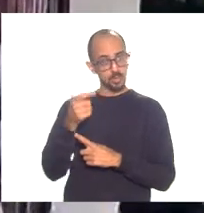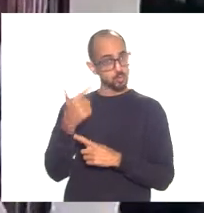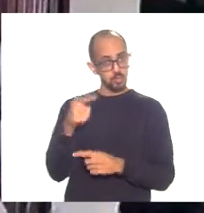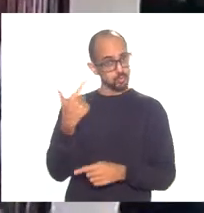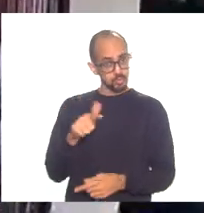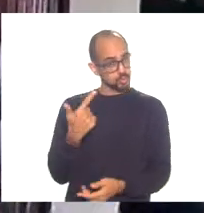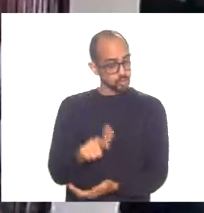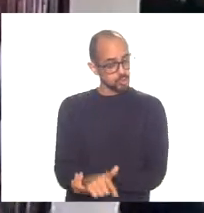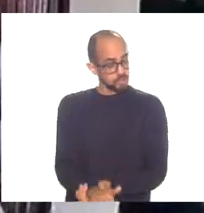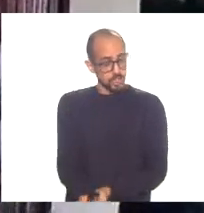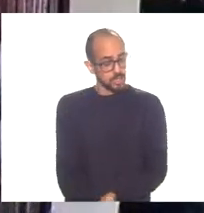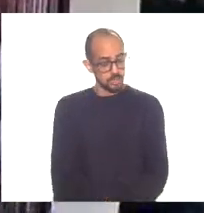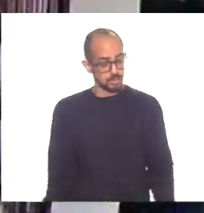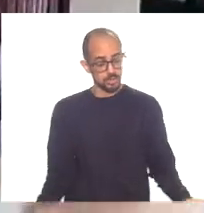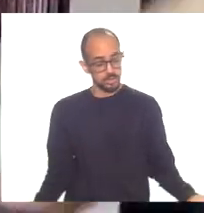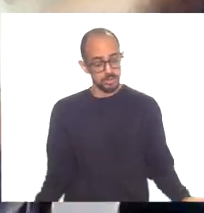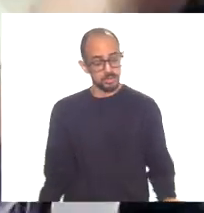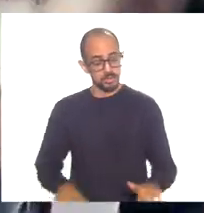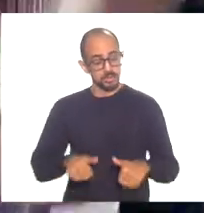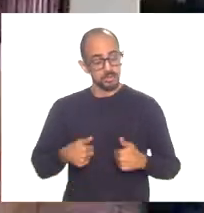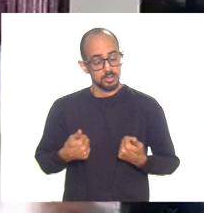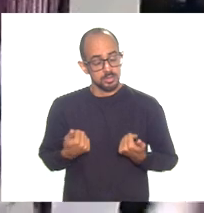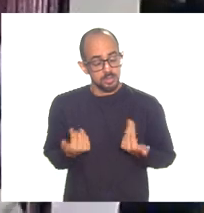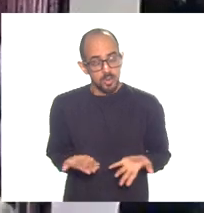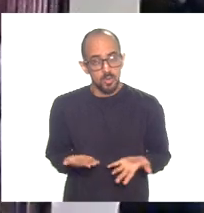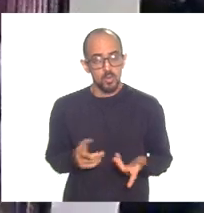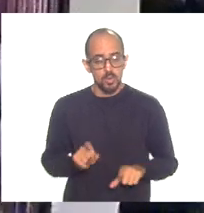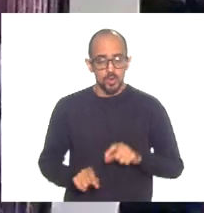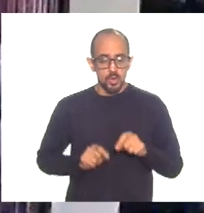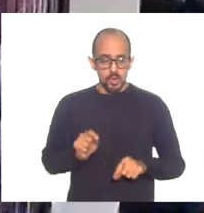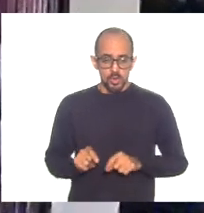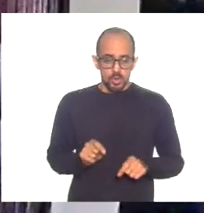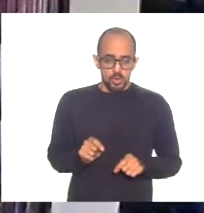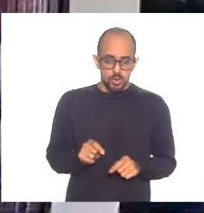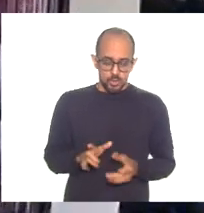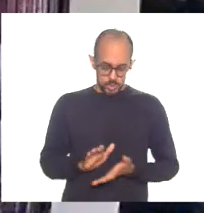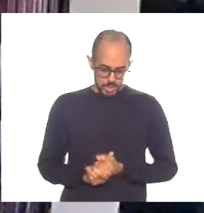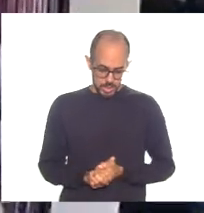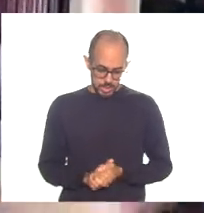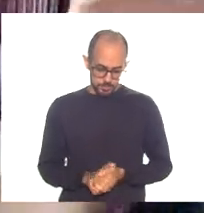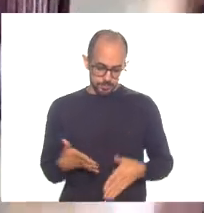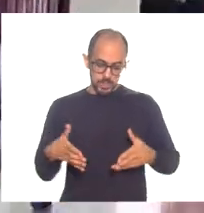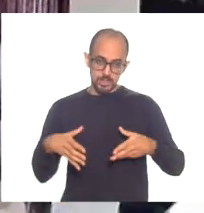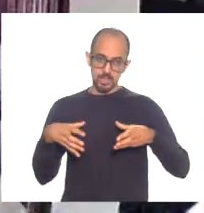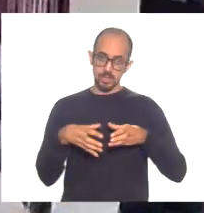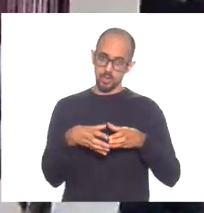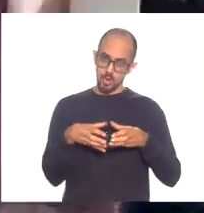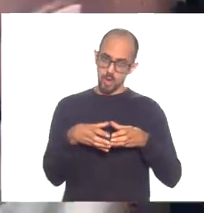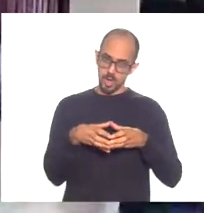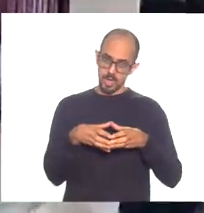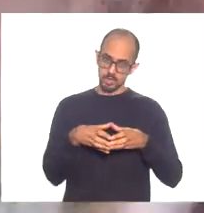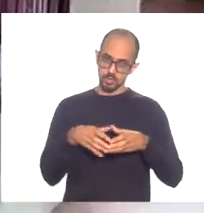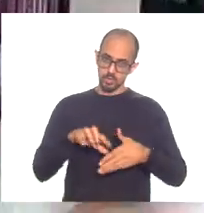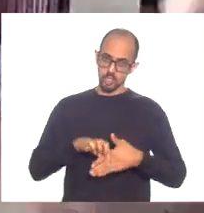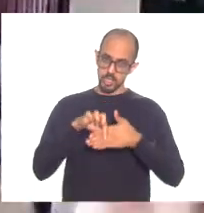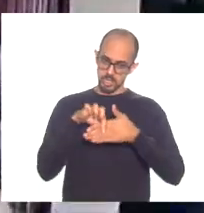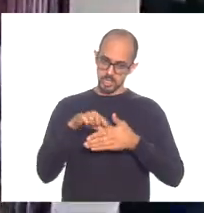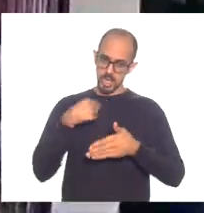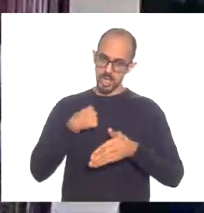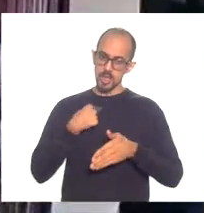Não existia. Então, aquilo dali, houve toda uma discussão no Colégio de Líderes, inclusive